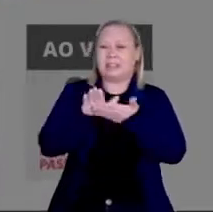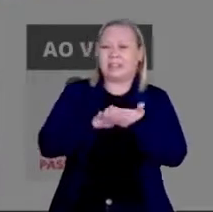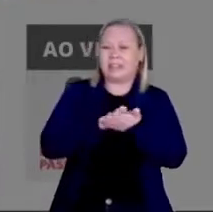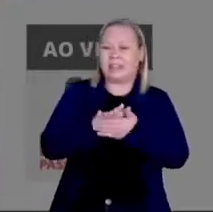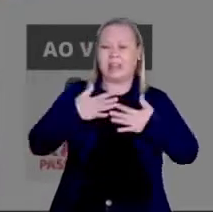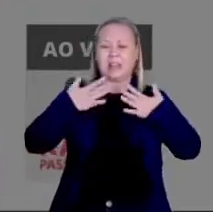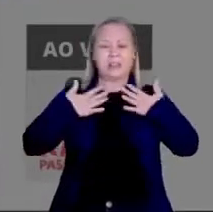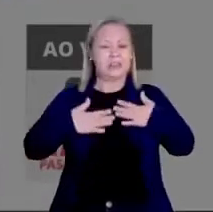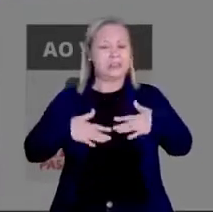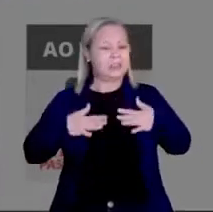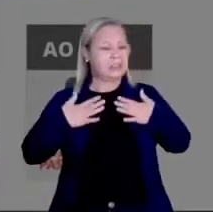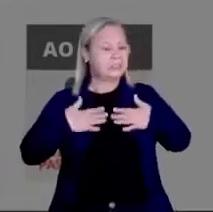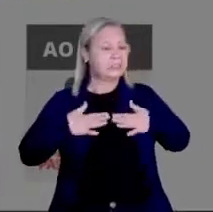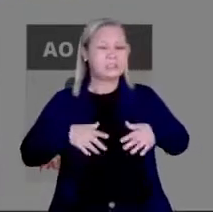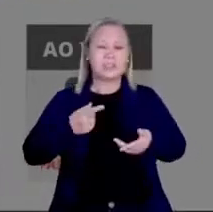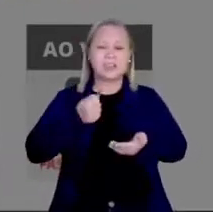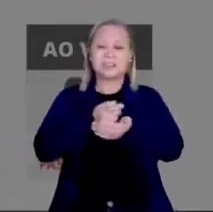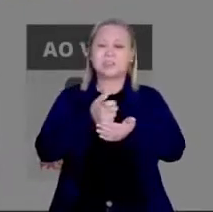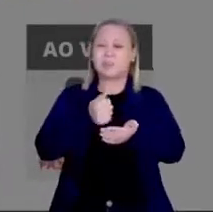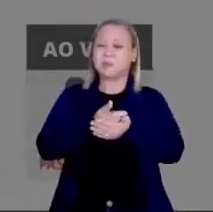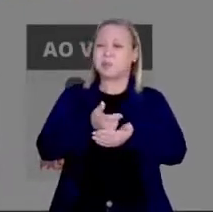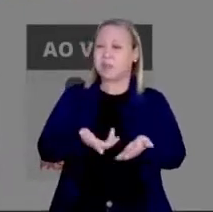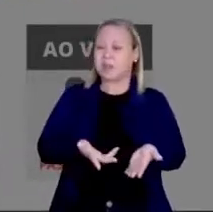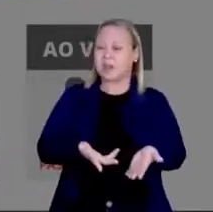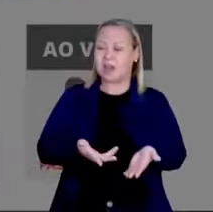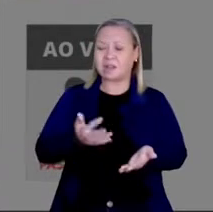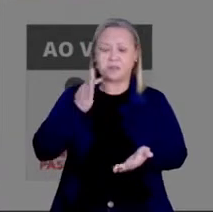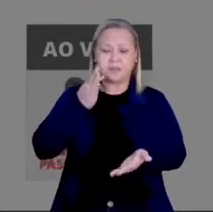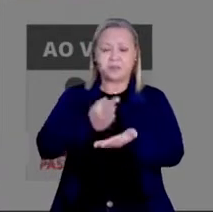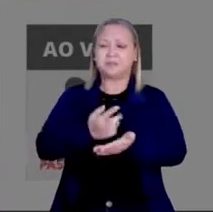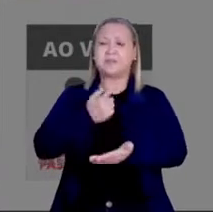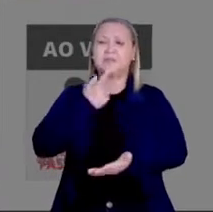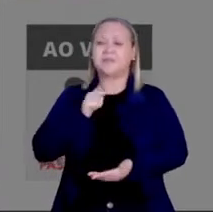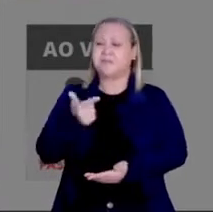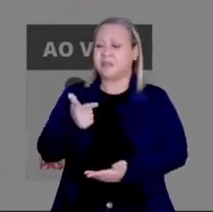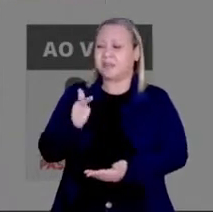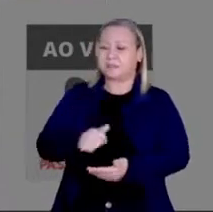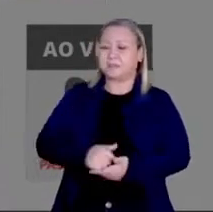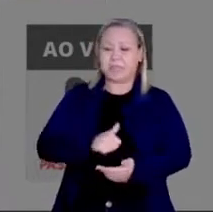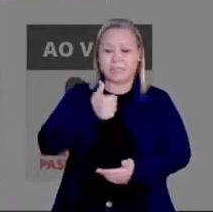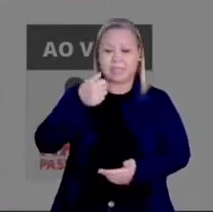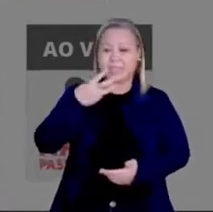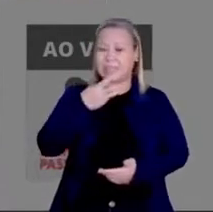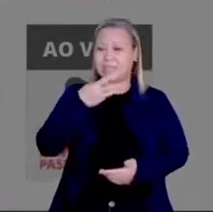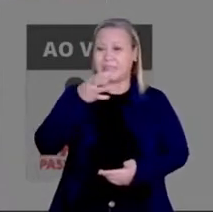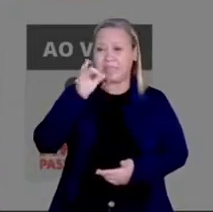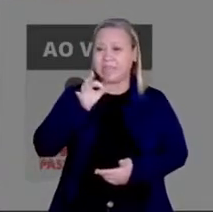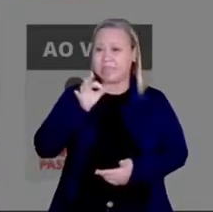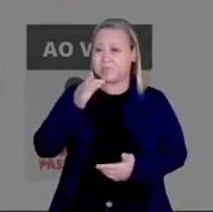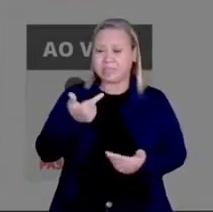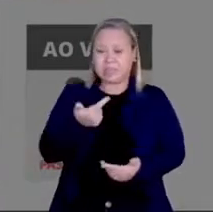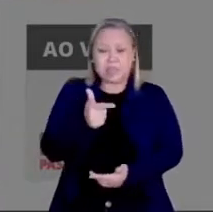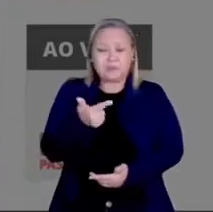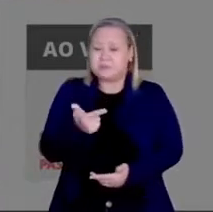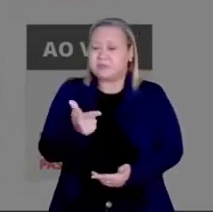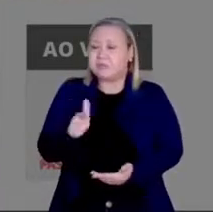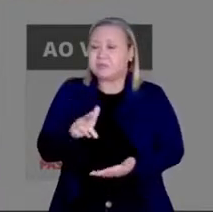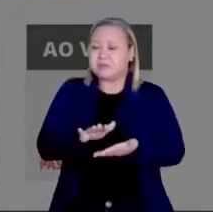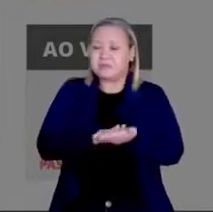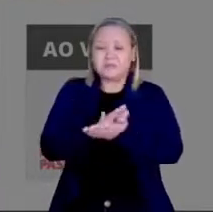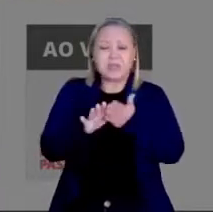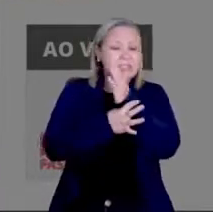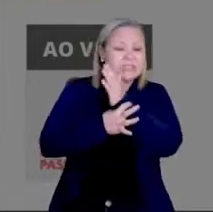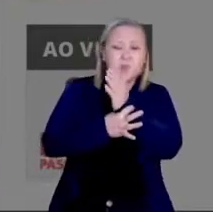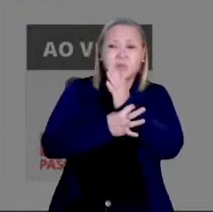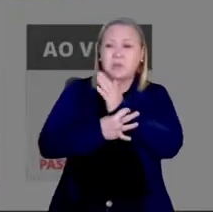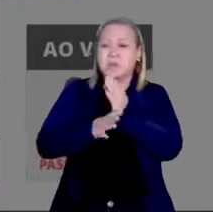na sua cidade para que o povo não seja escravo de uma empresa estrangeira, de uma multinacional, ou do Google,